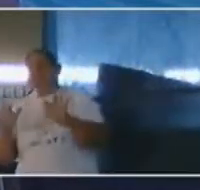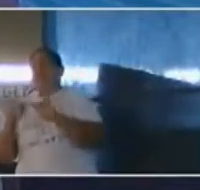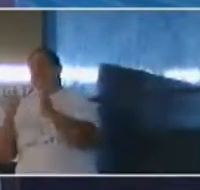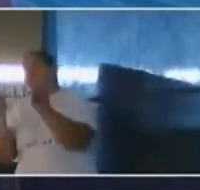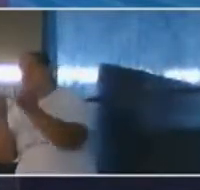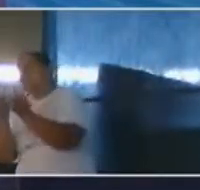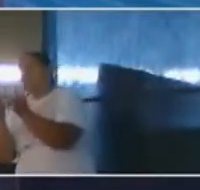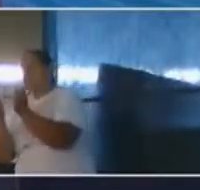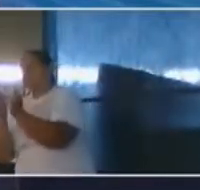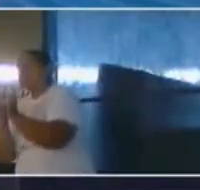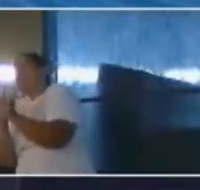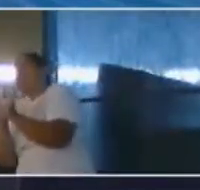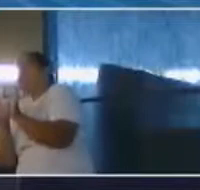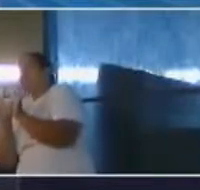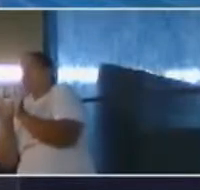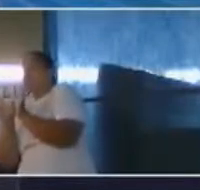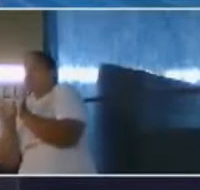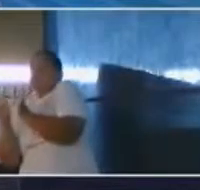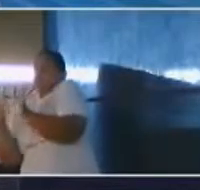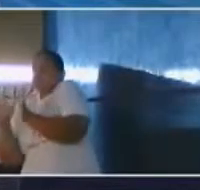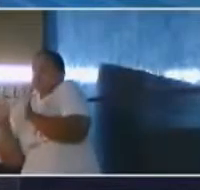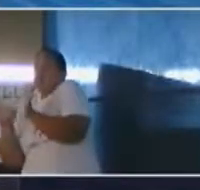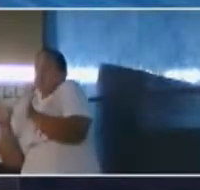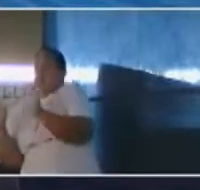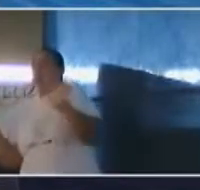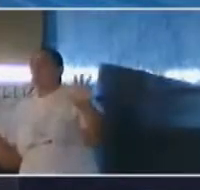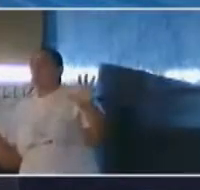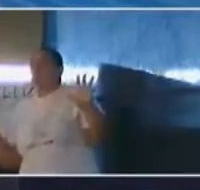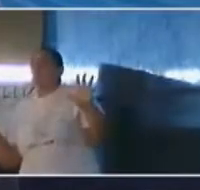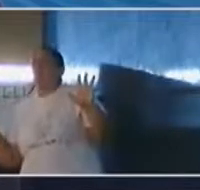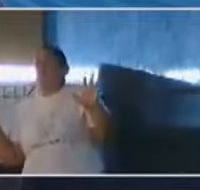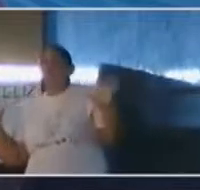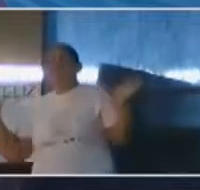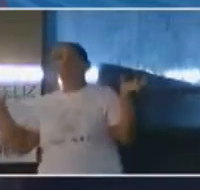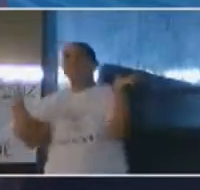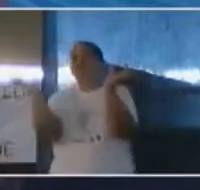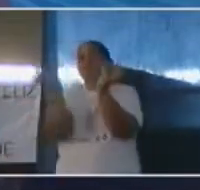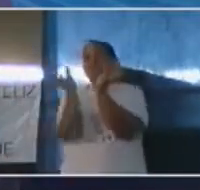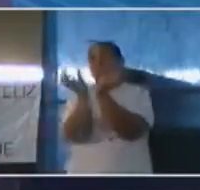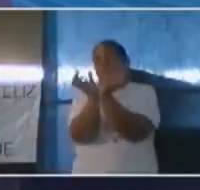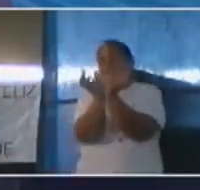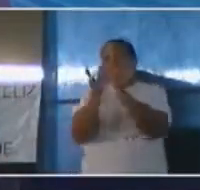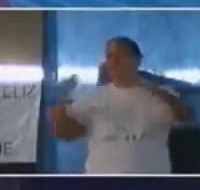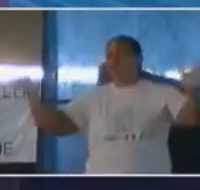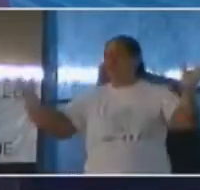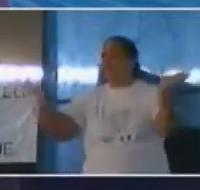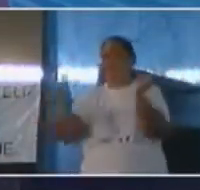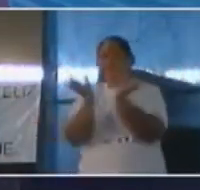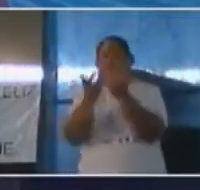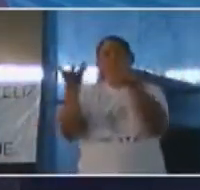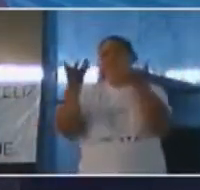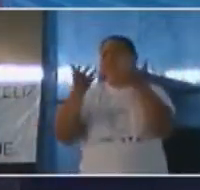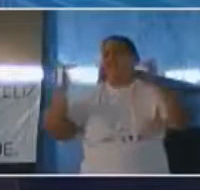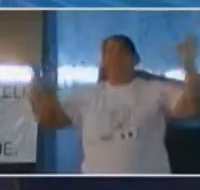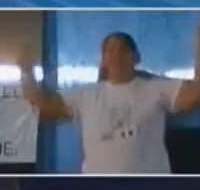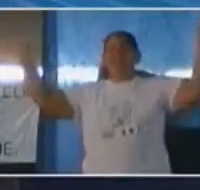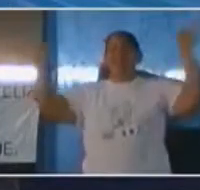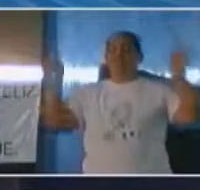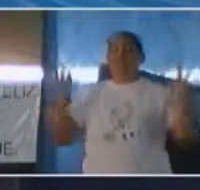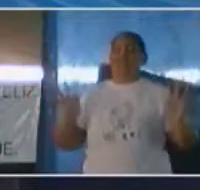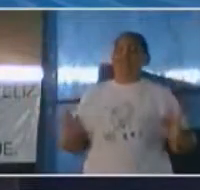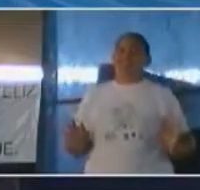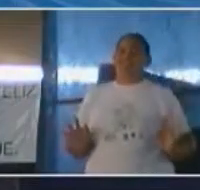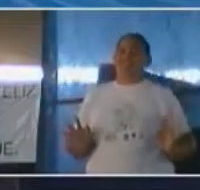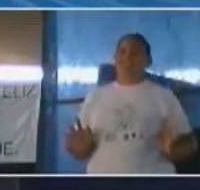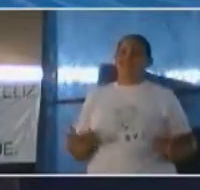familiares. Mas acho que dá para afirmar que estamos todos e todas em busca da felicidade. Mas o que